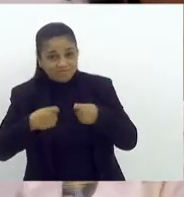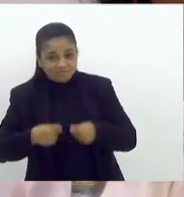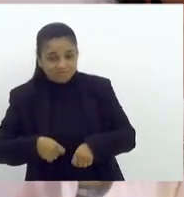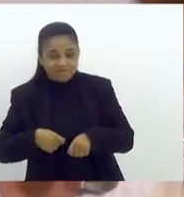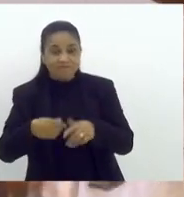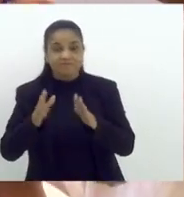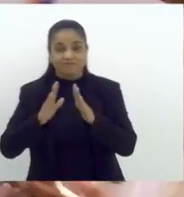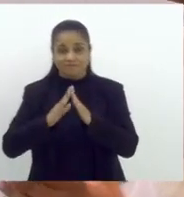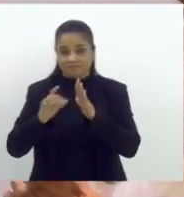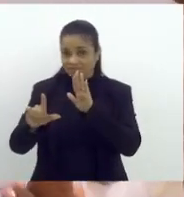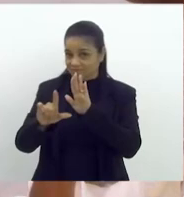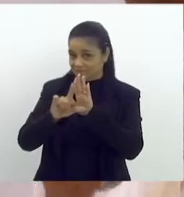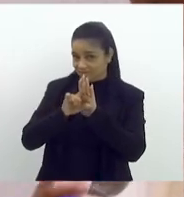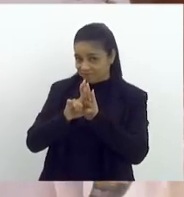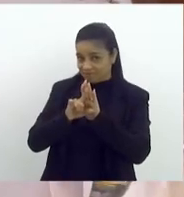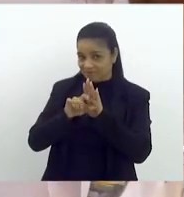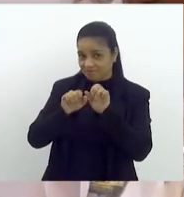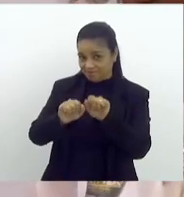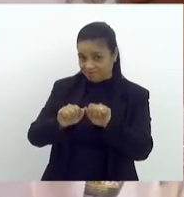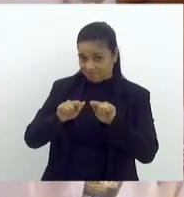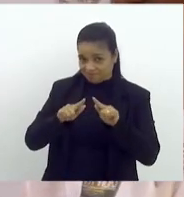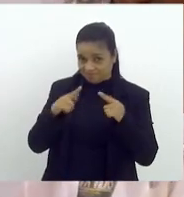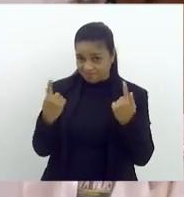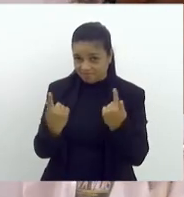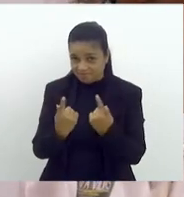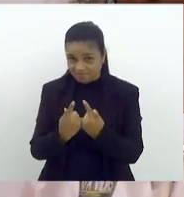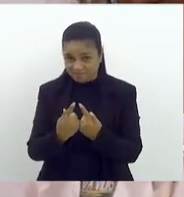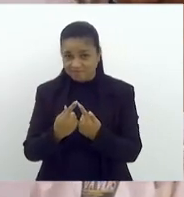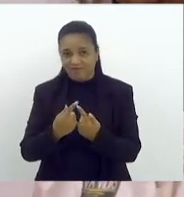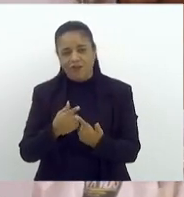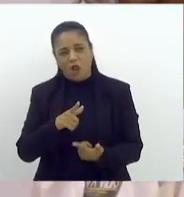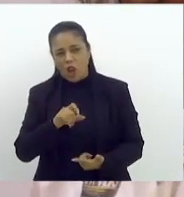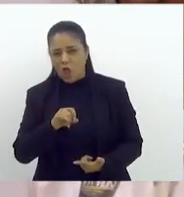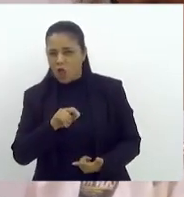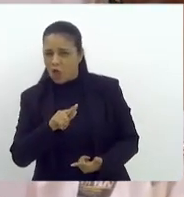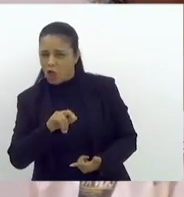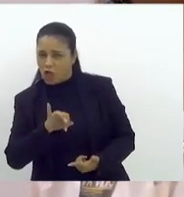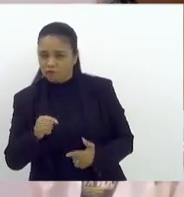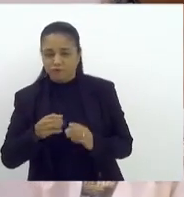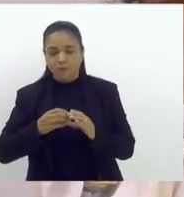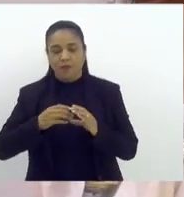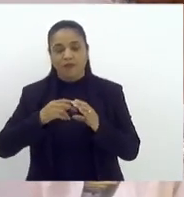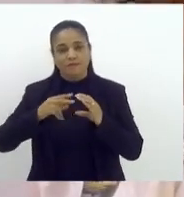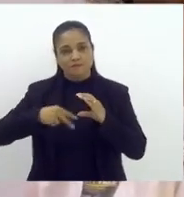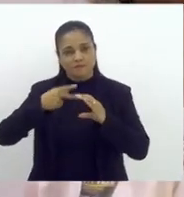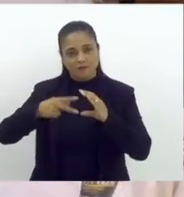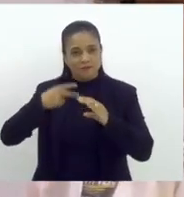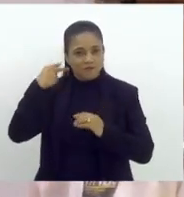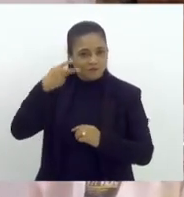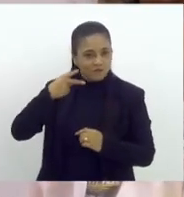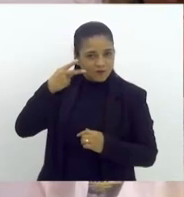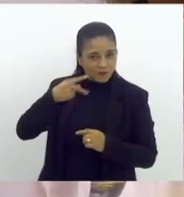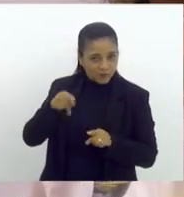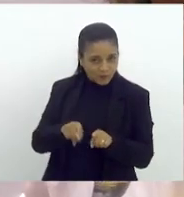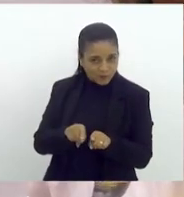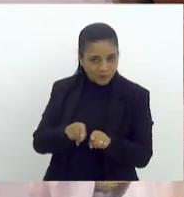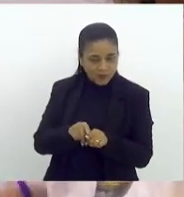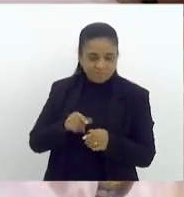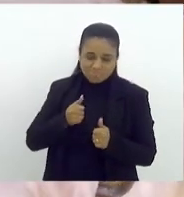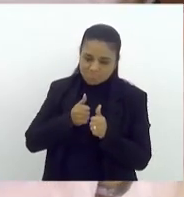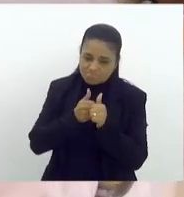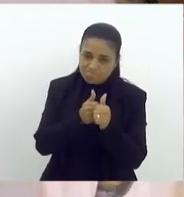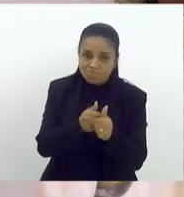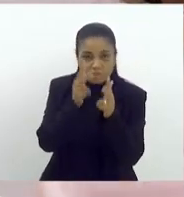renomada casa Legislativa e Lógico eu já Anseio também que a Câmara dos Vereadores siga o mesmo